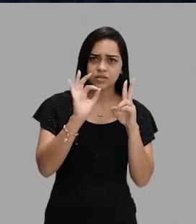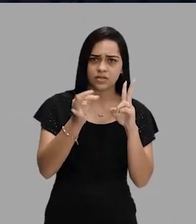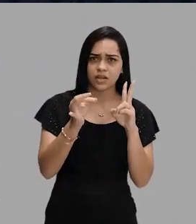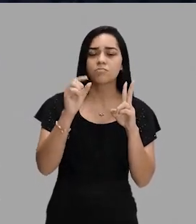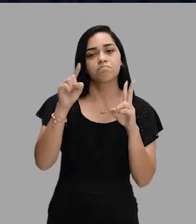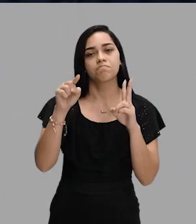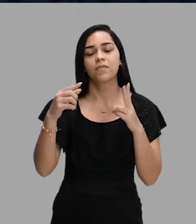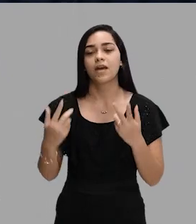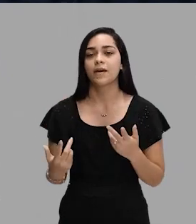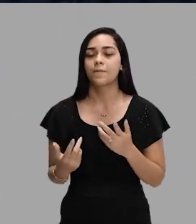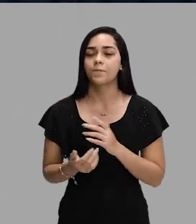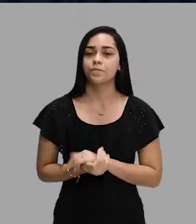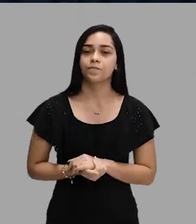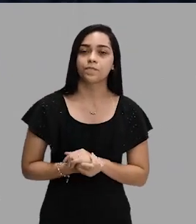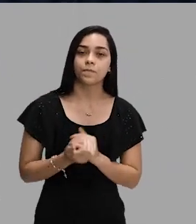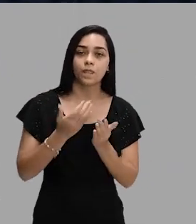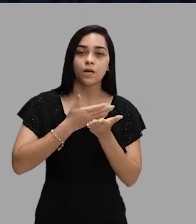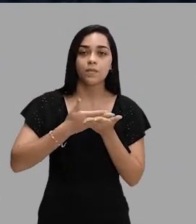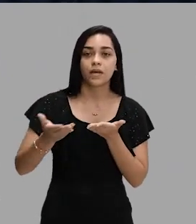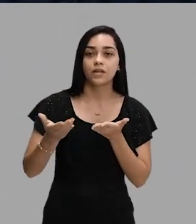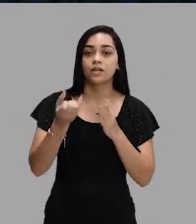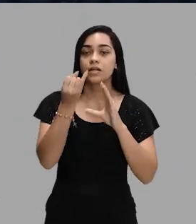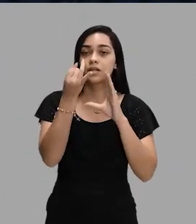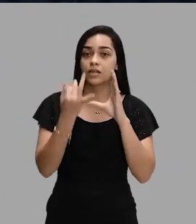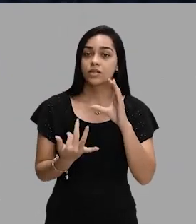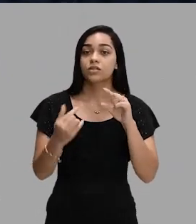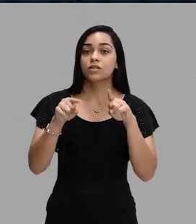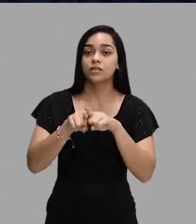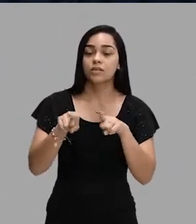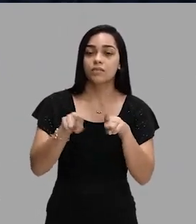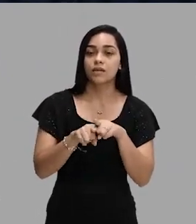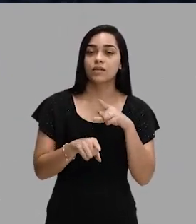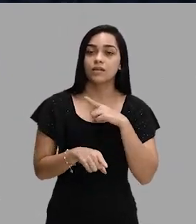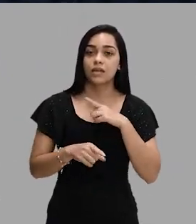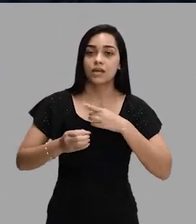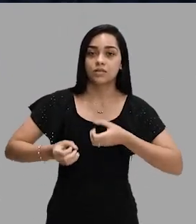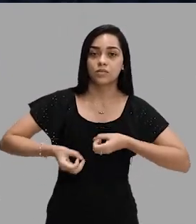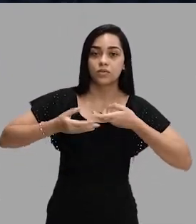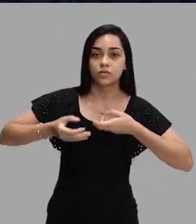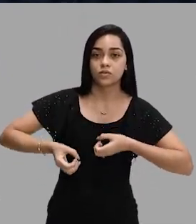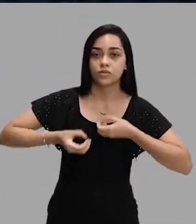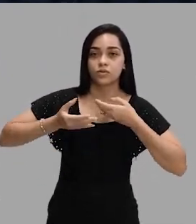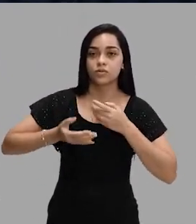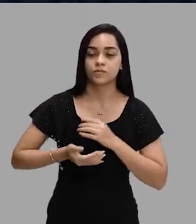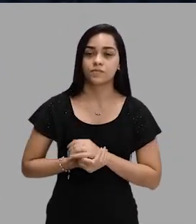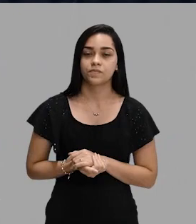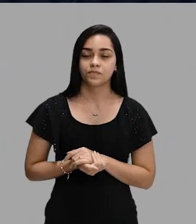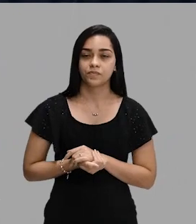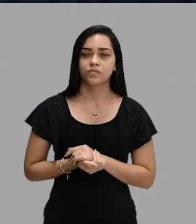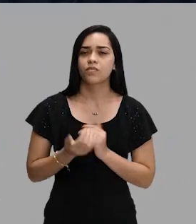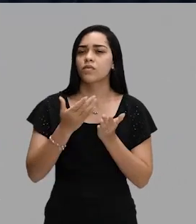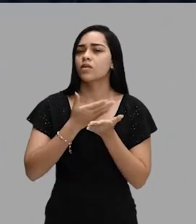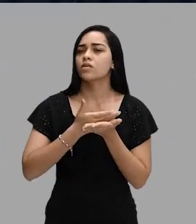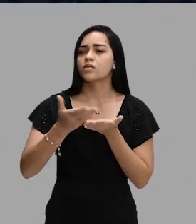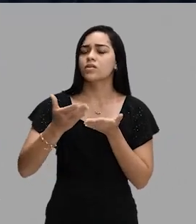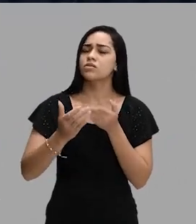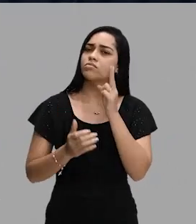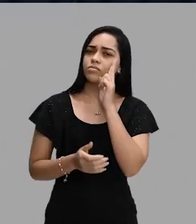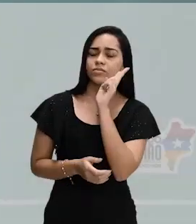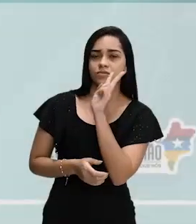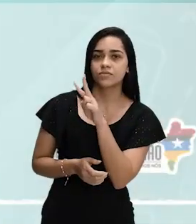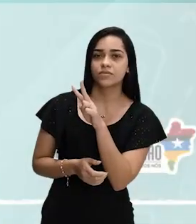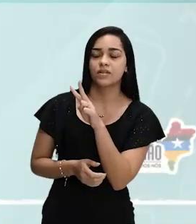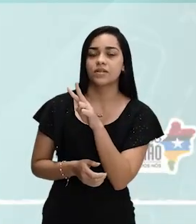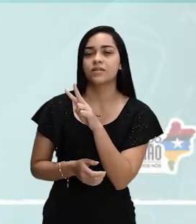aqui, ó, indianista. O início, as características e, claro, as produções, tá bom? Bom, o início, vamos acompanhar